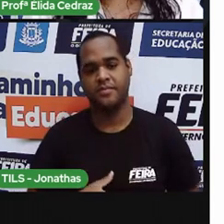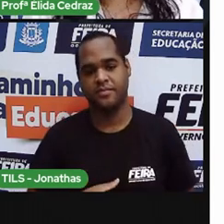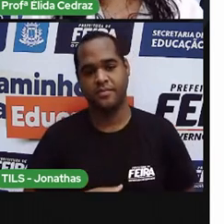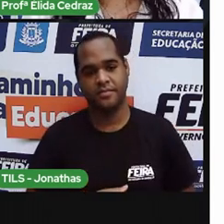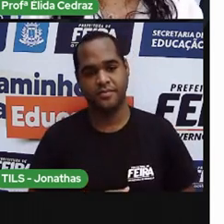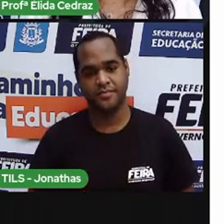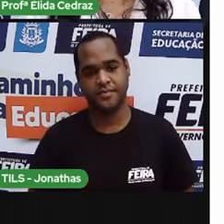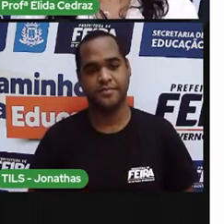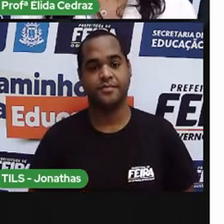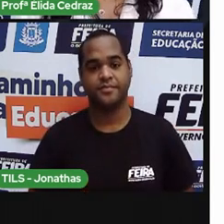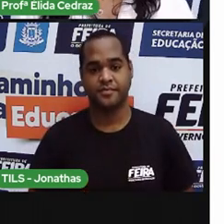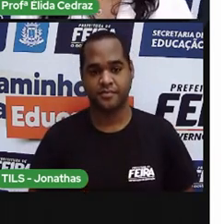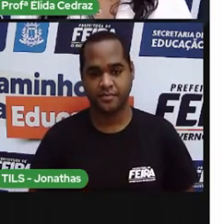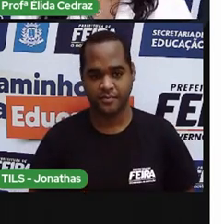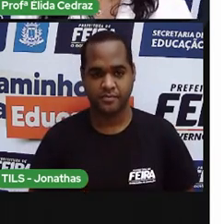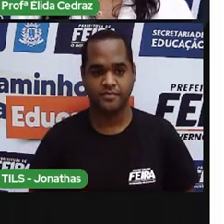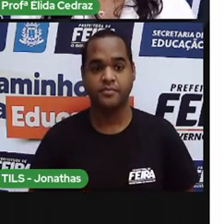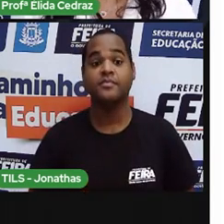Você sabia que nós